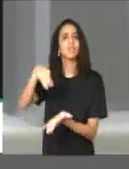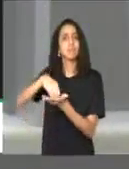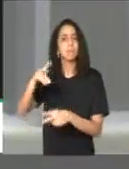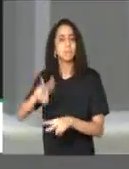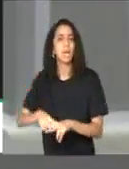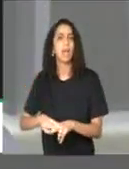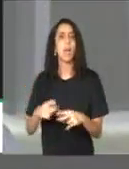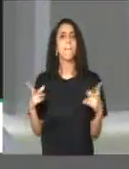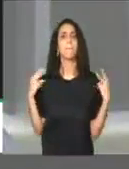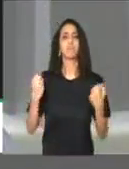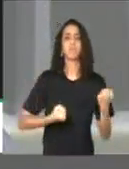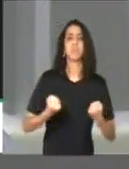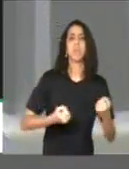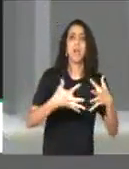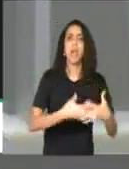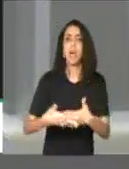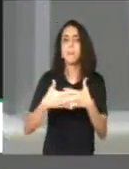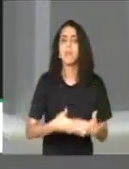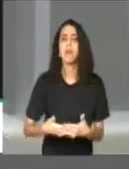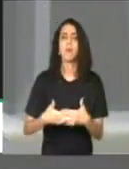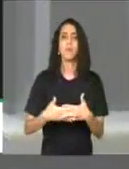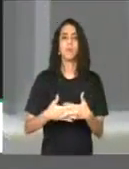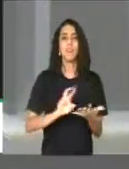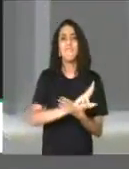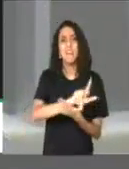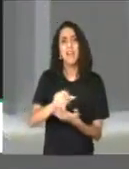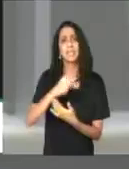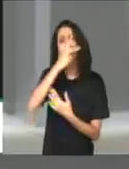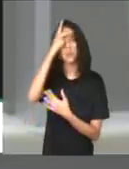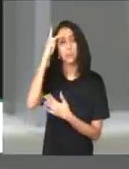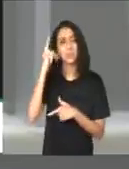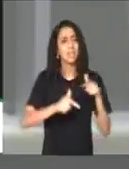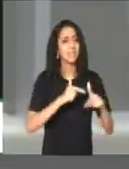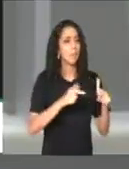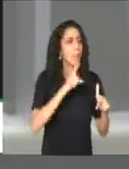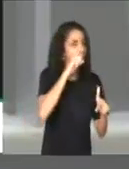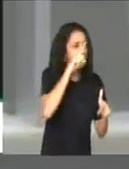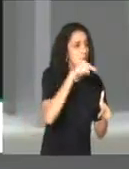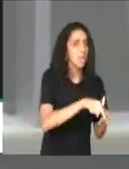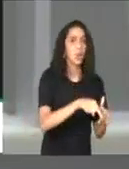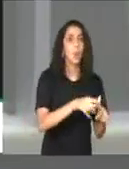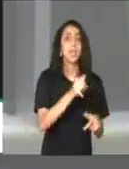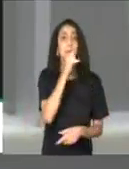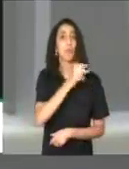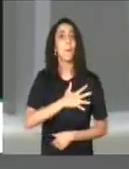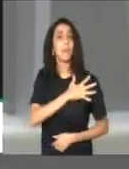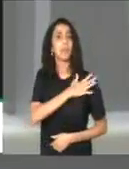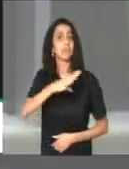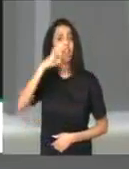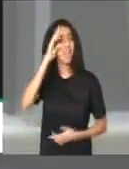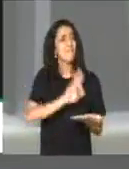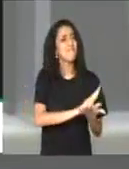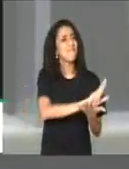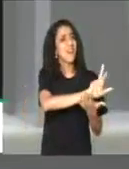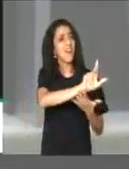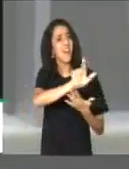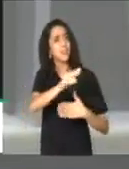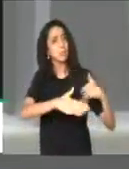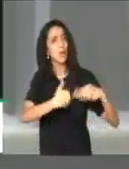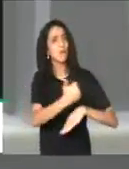motoristas de caminhão e ônibus, os trabalhadores em condições insalubres, os militares, por exemplo, e outras